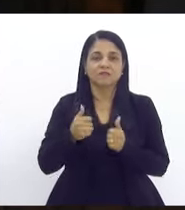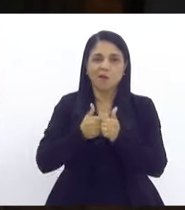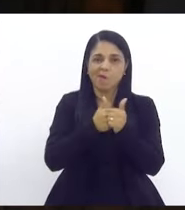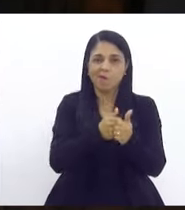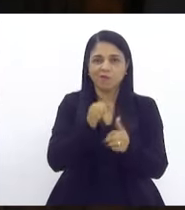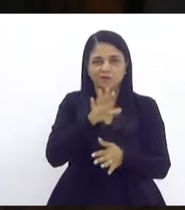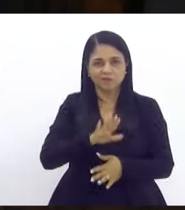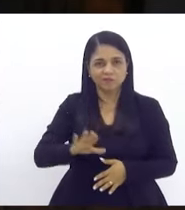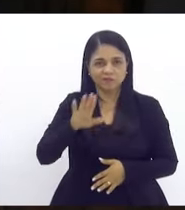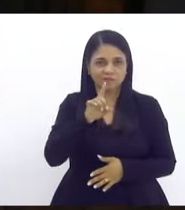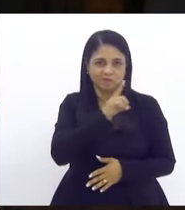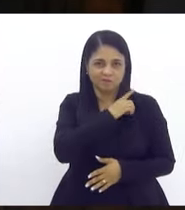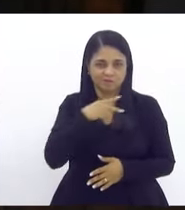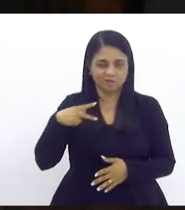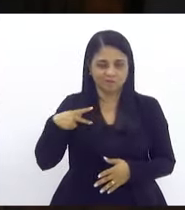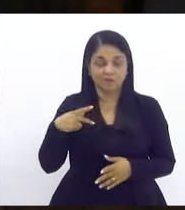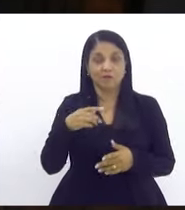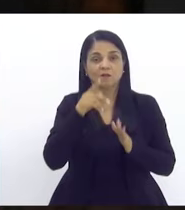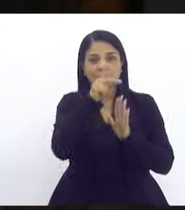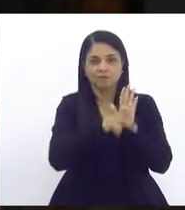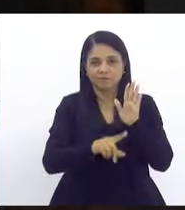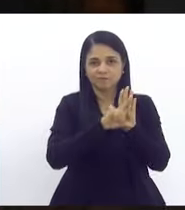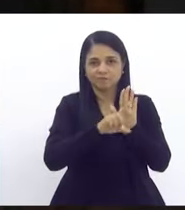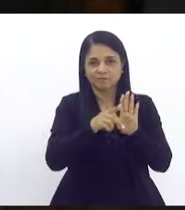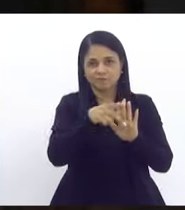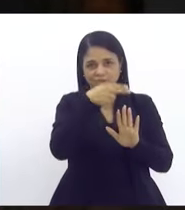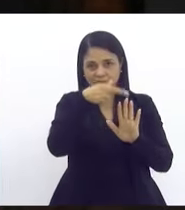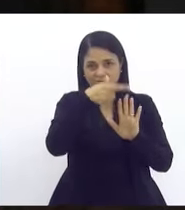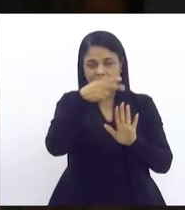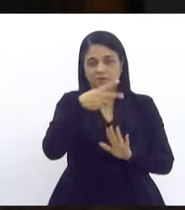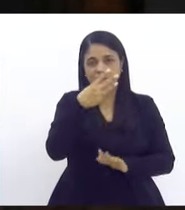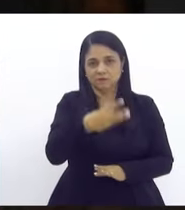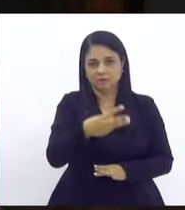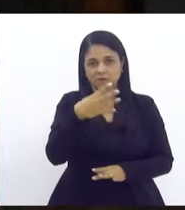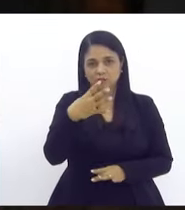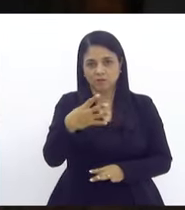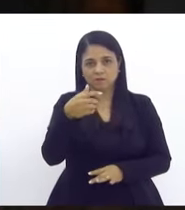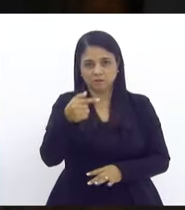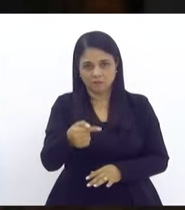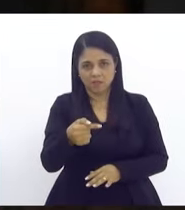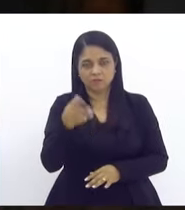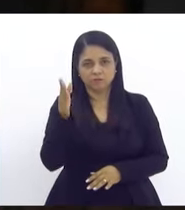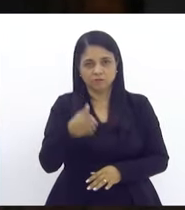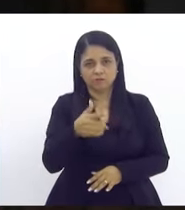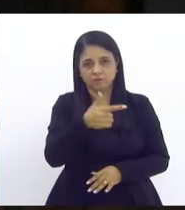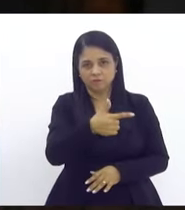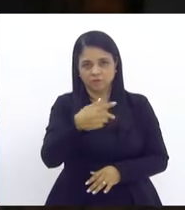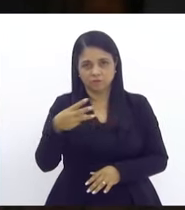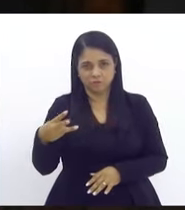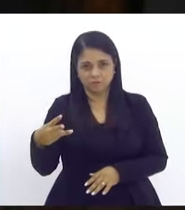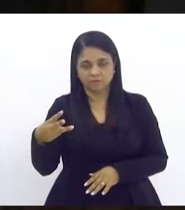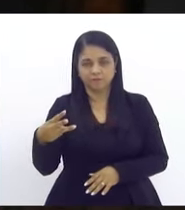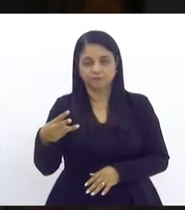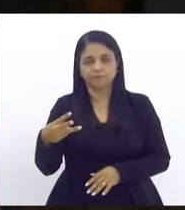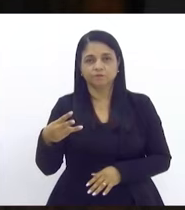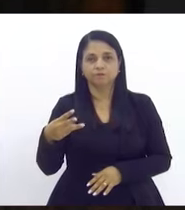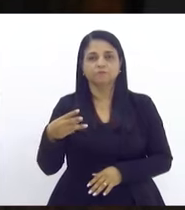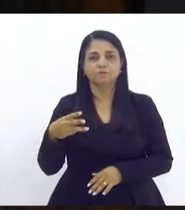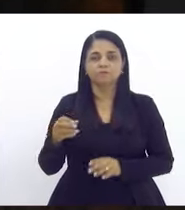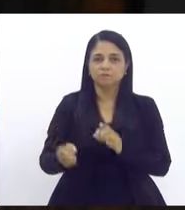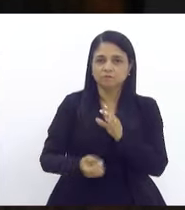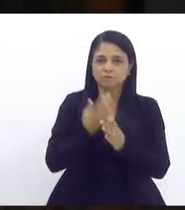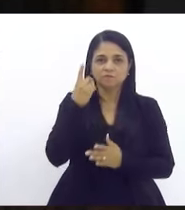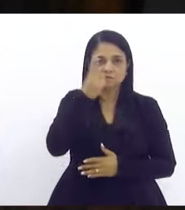Patrícia. Anuncio o projeto de resolução número 347, de 23, de autoria